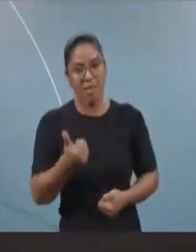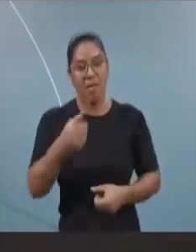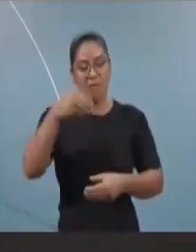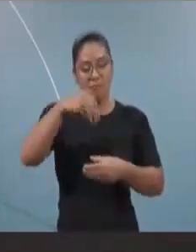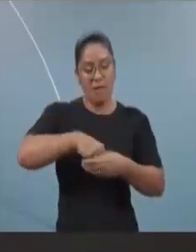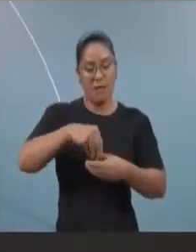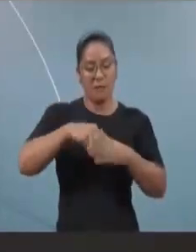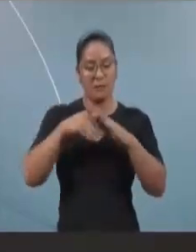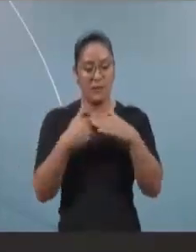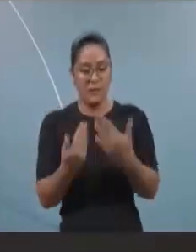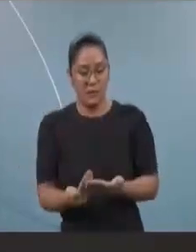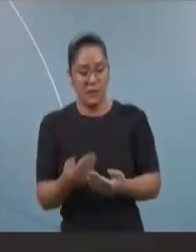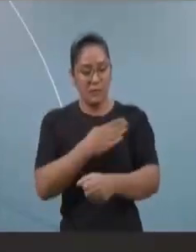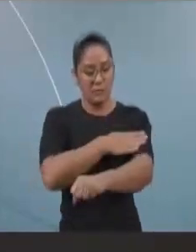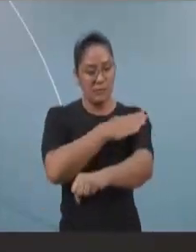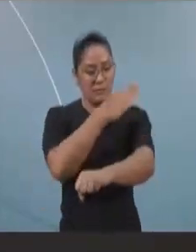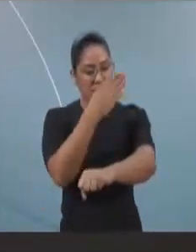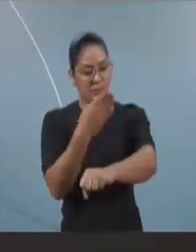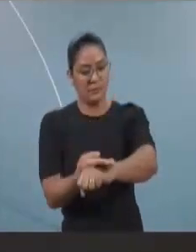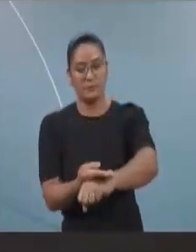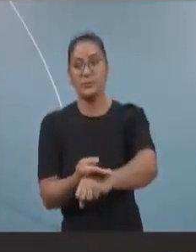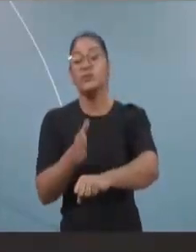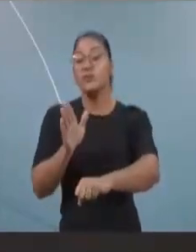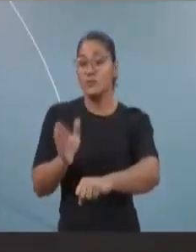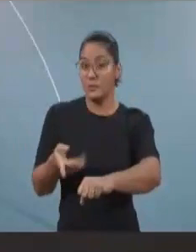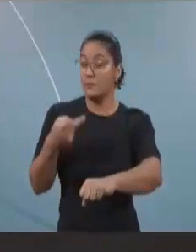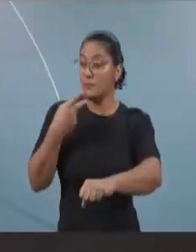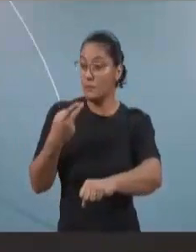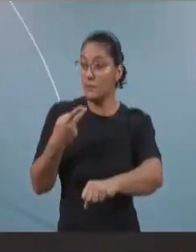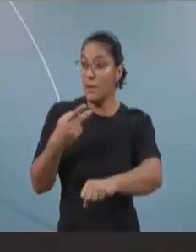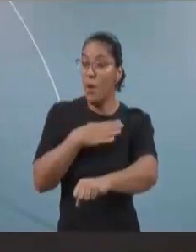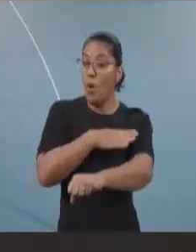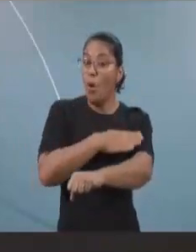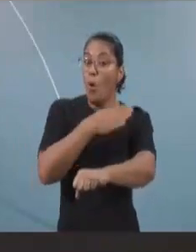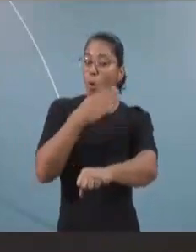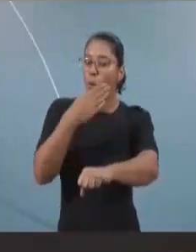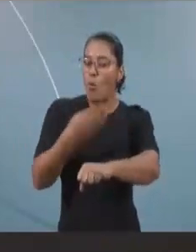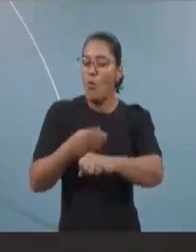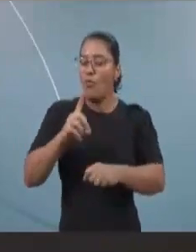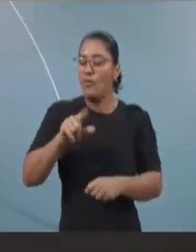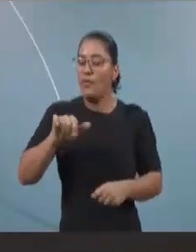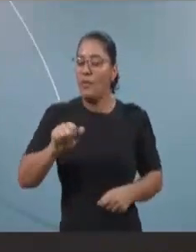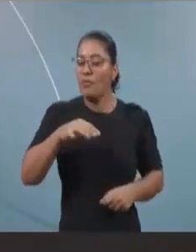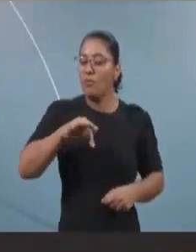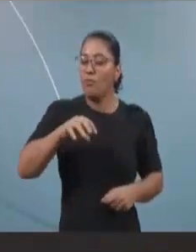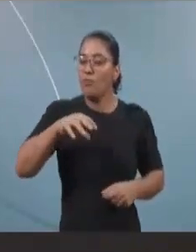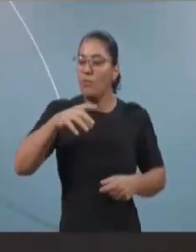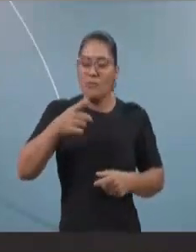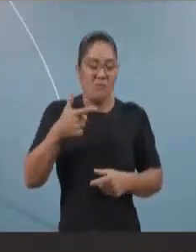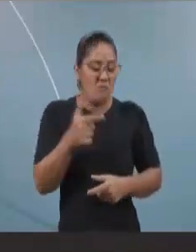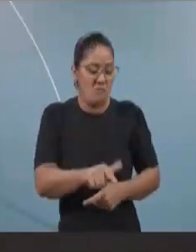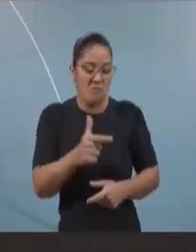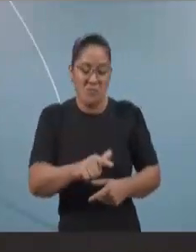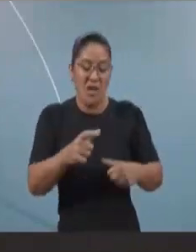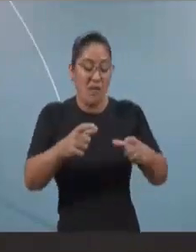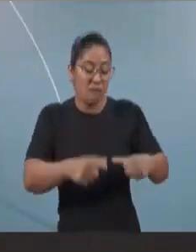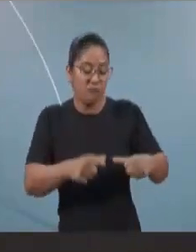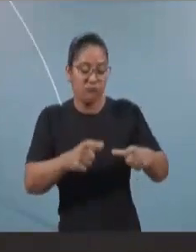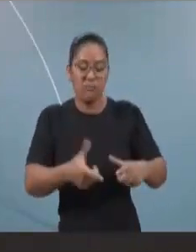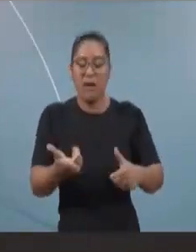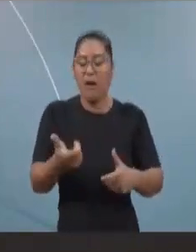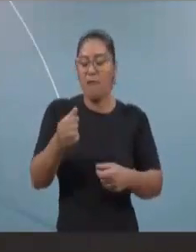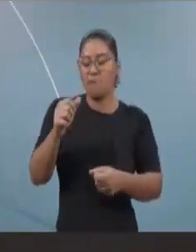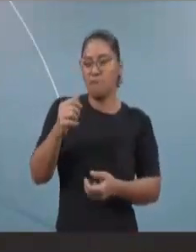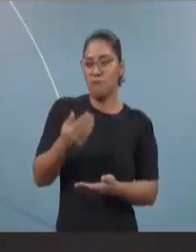de uma escola tempo integral já está dizendo o dia todo mas não tem uma acomodação que acomode esses